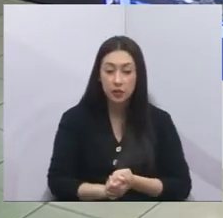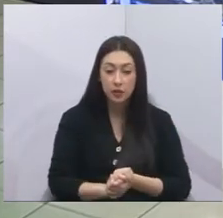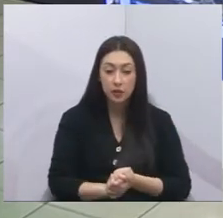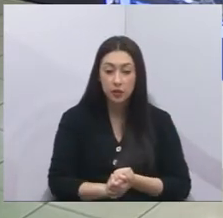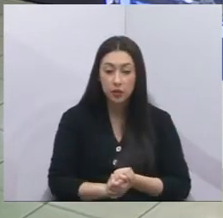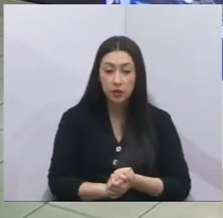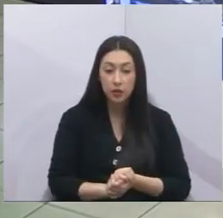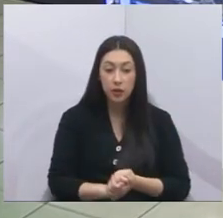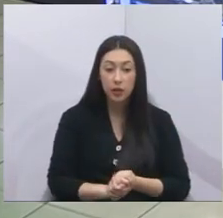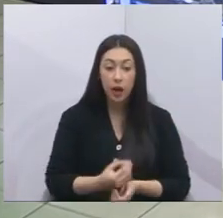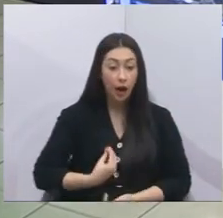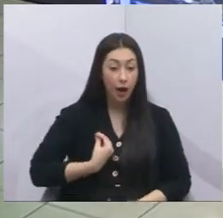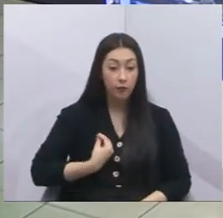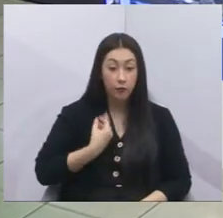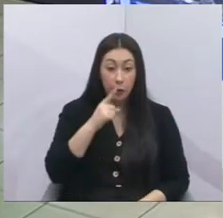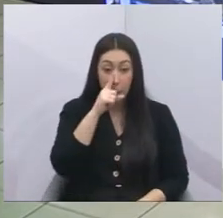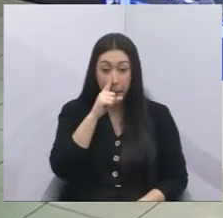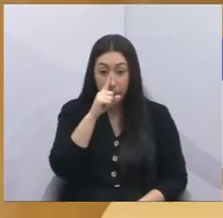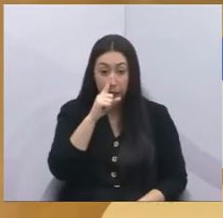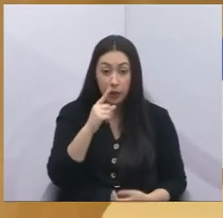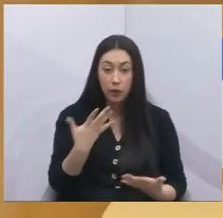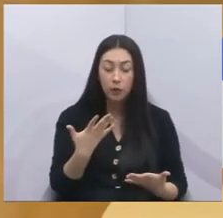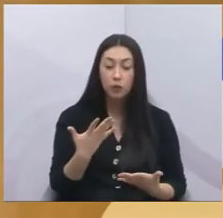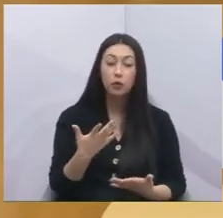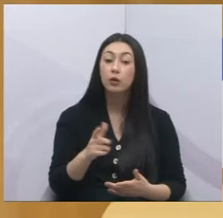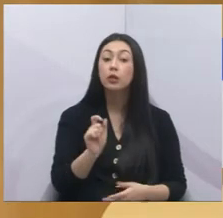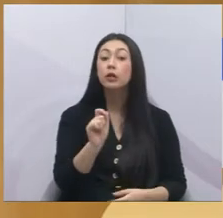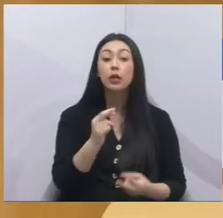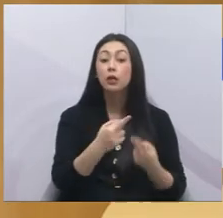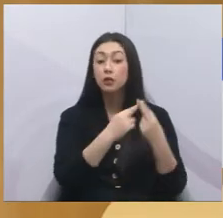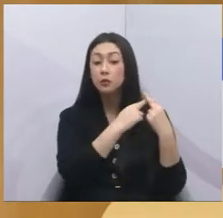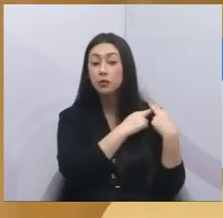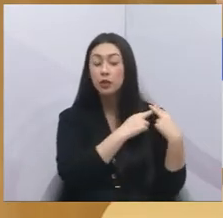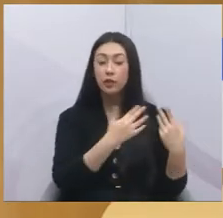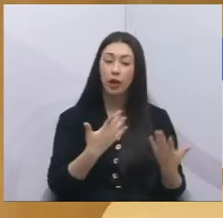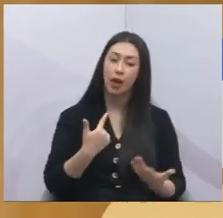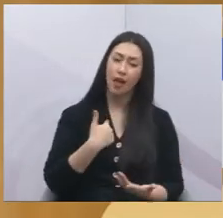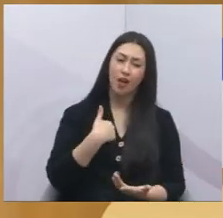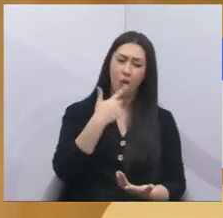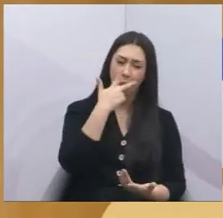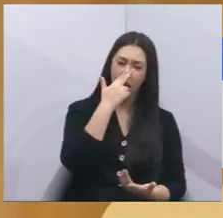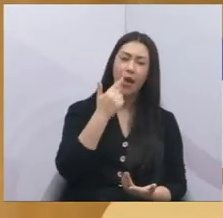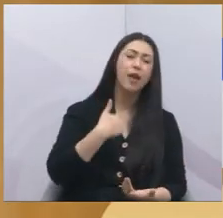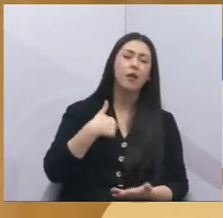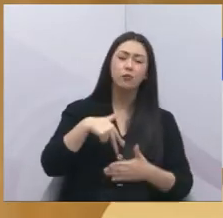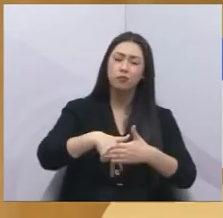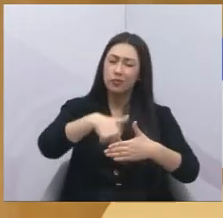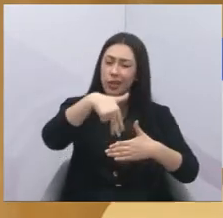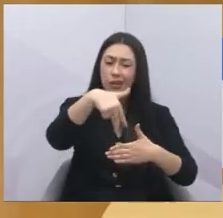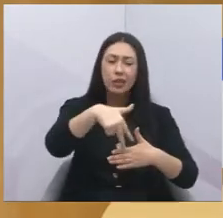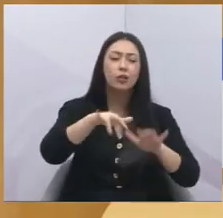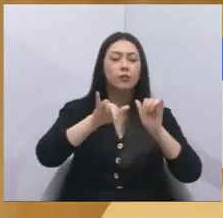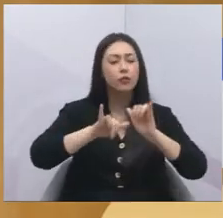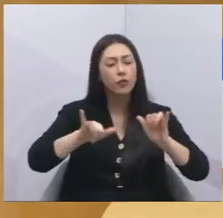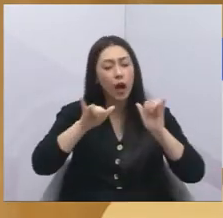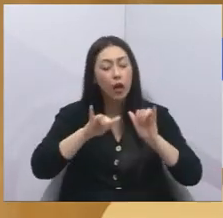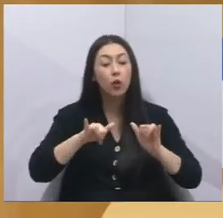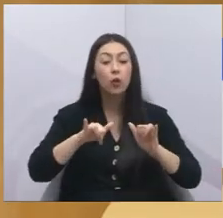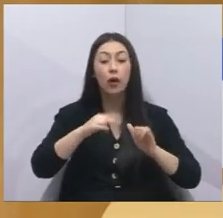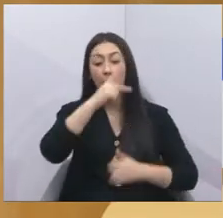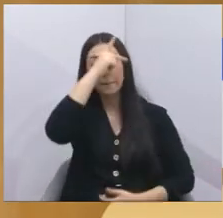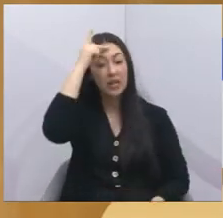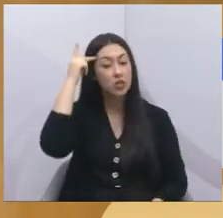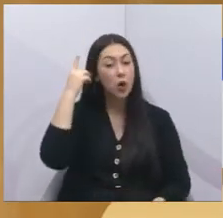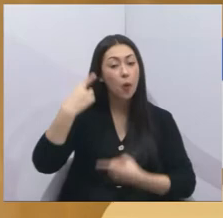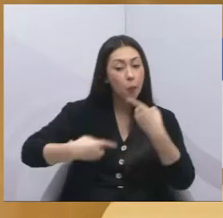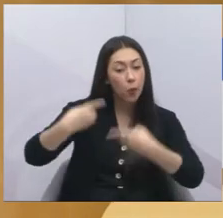por botar a vida dessas pessoas em risco? Eu acho, sempre venho aqui nessa tribuna e digo que o político ele tem que